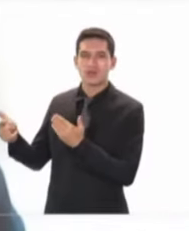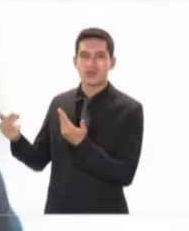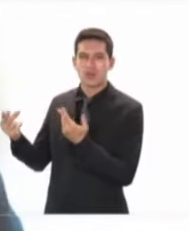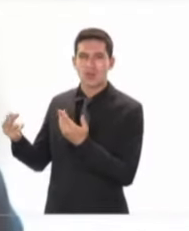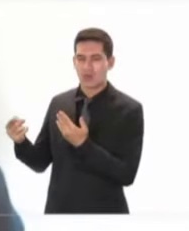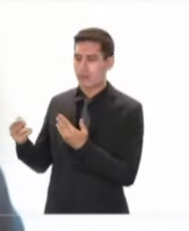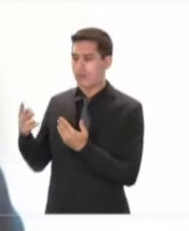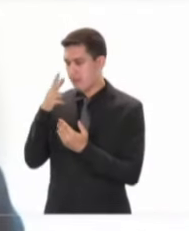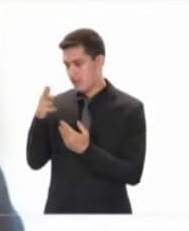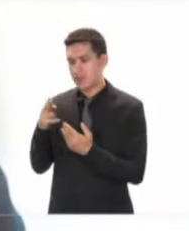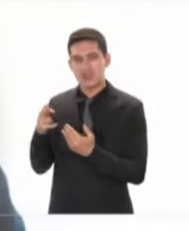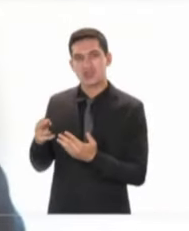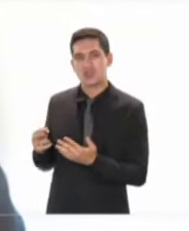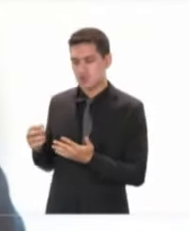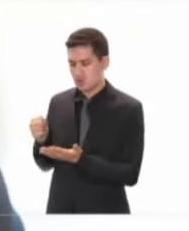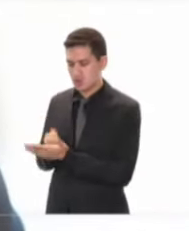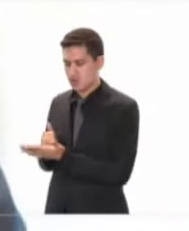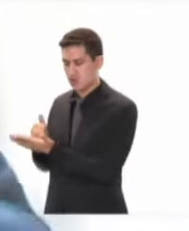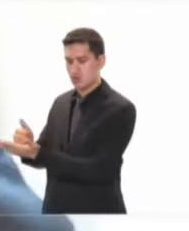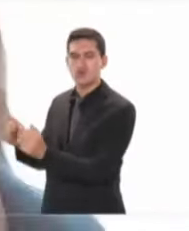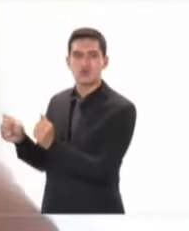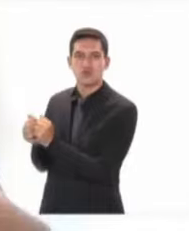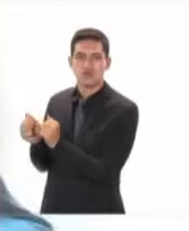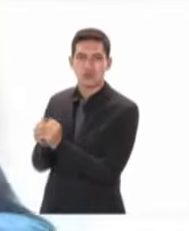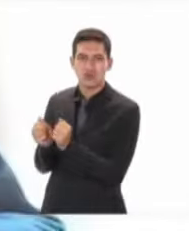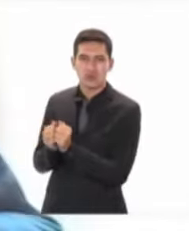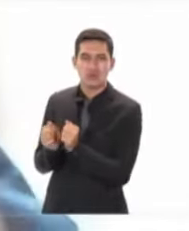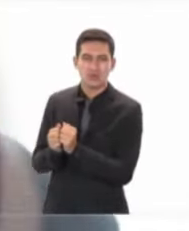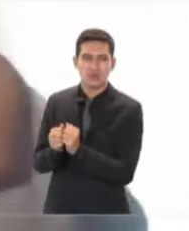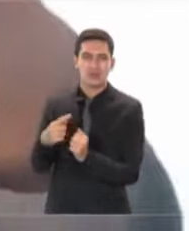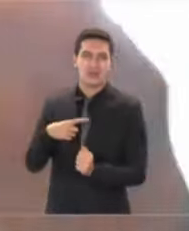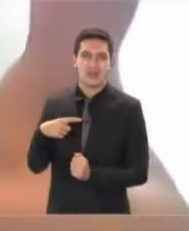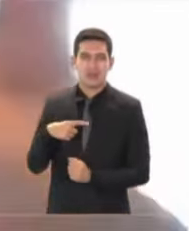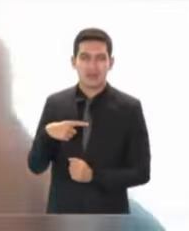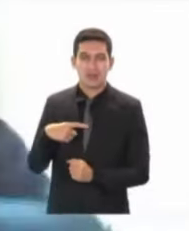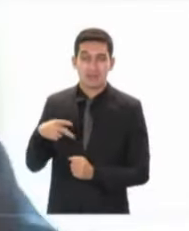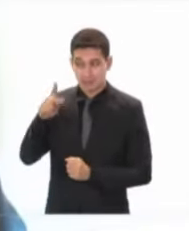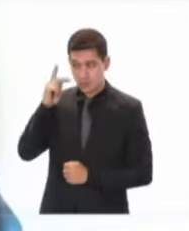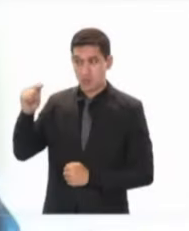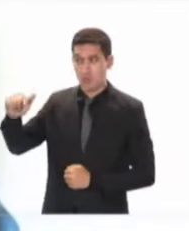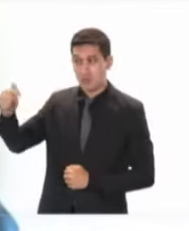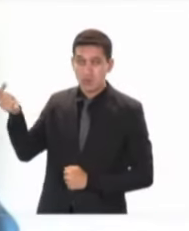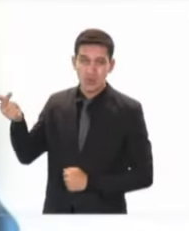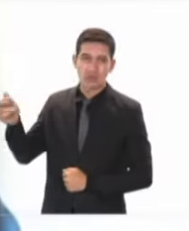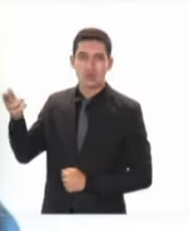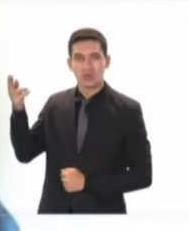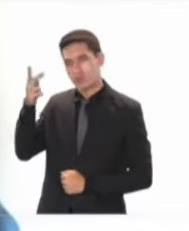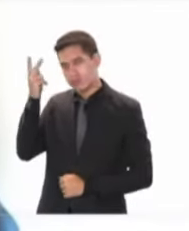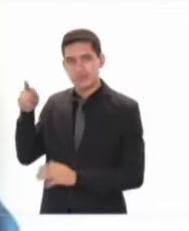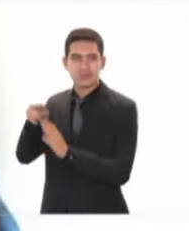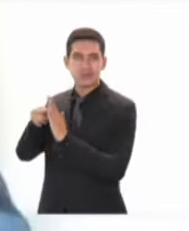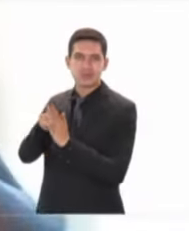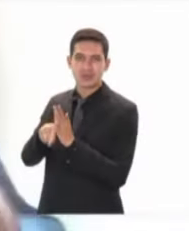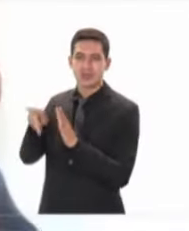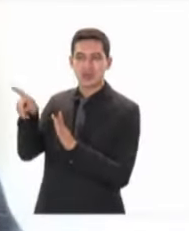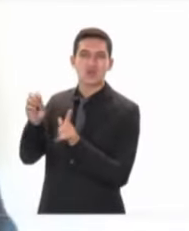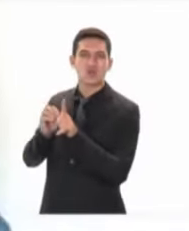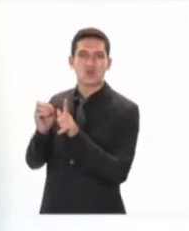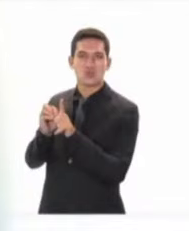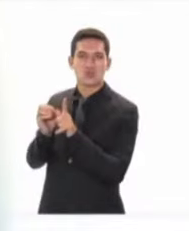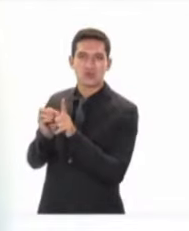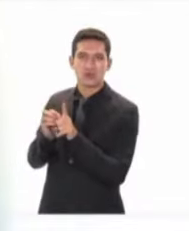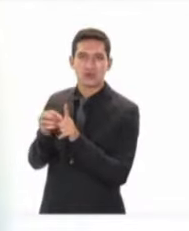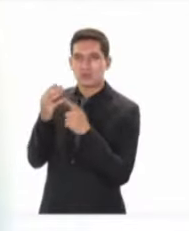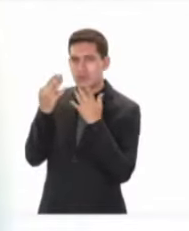feito paralelo com a jurisprudência do STJ, pegando carona naquela pesquisa de um nome, ela existe